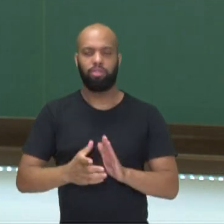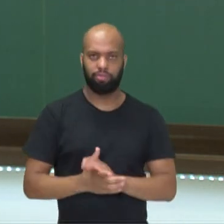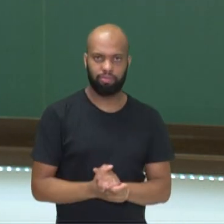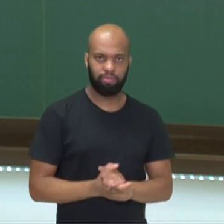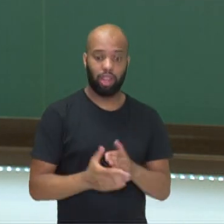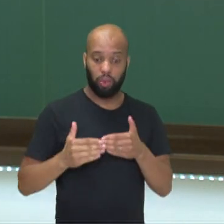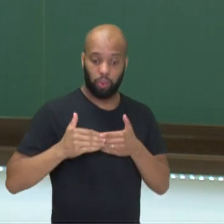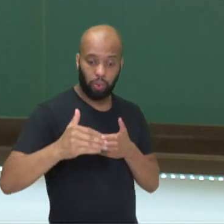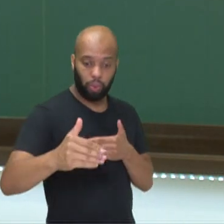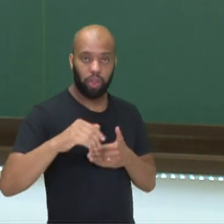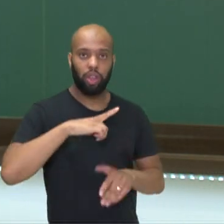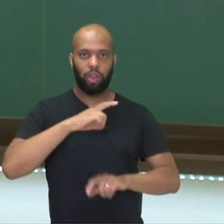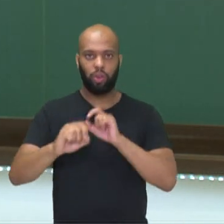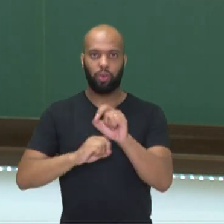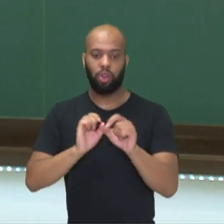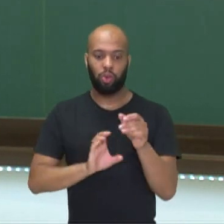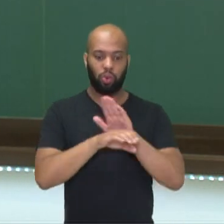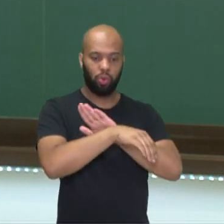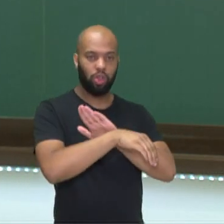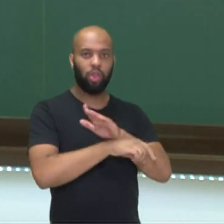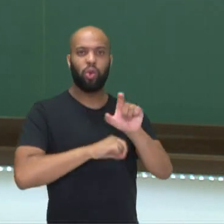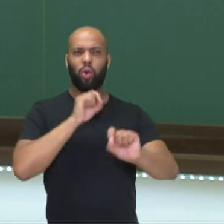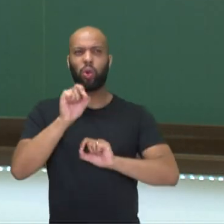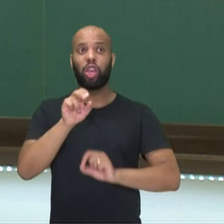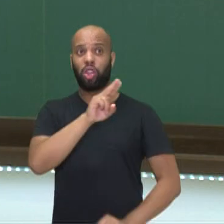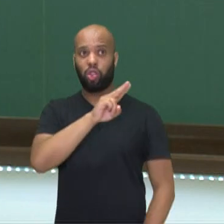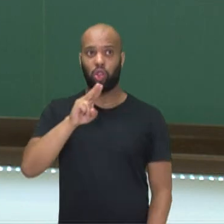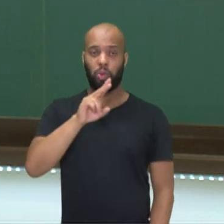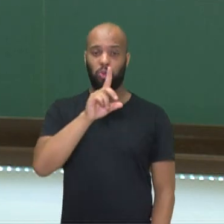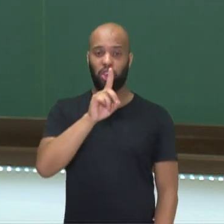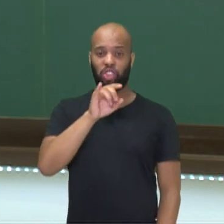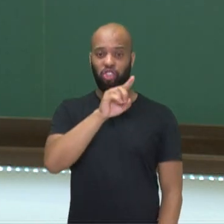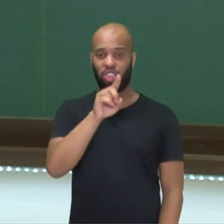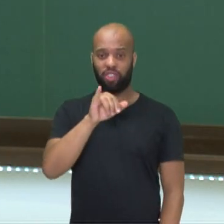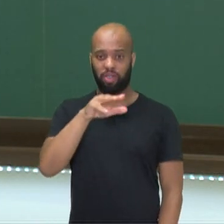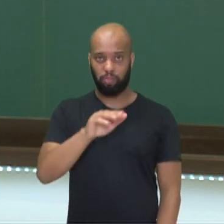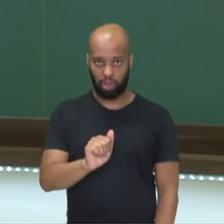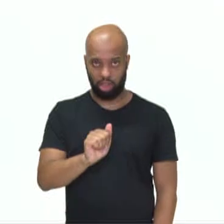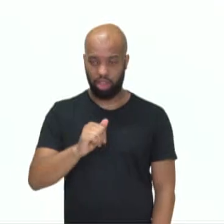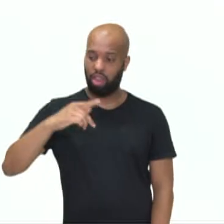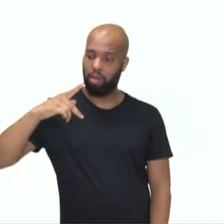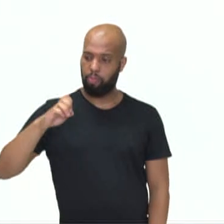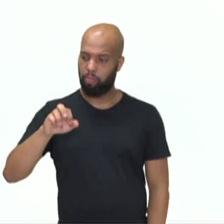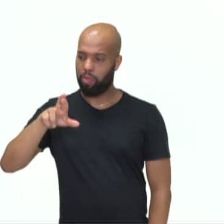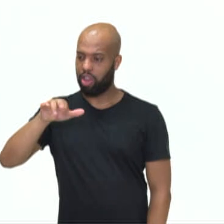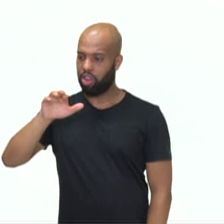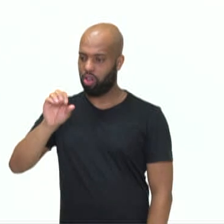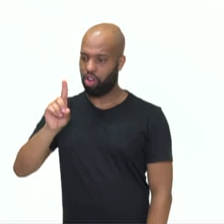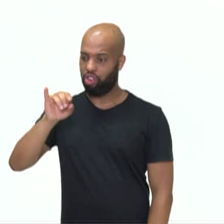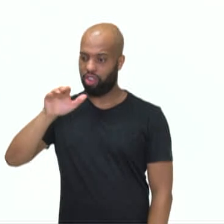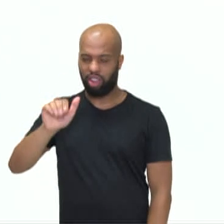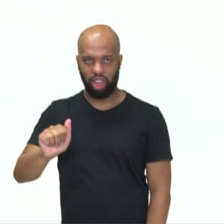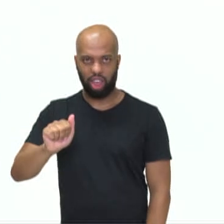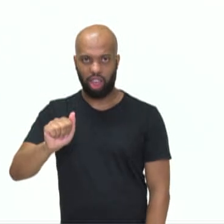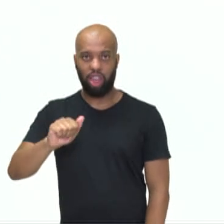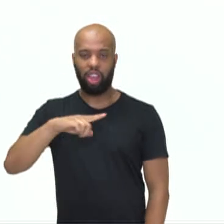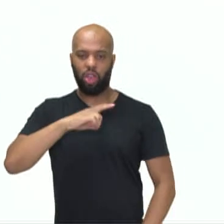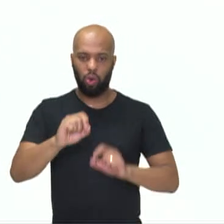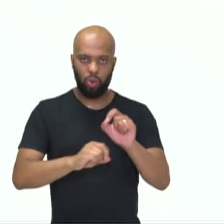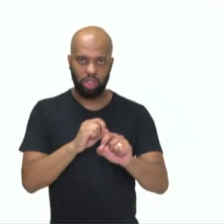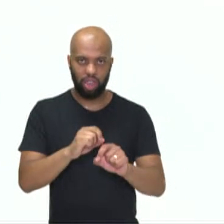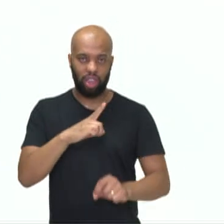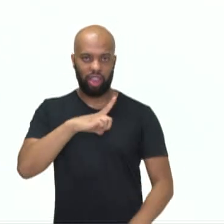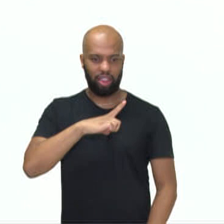E a partir disso, eu tenho o conceito de dízima periódica. O que é dízima periódica? Os números decimais infinitos com